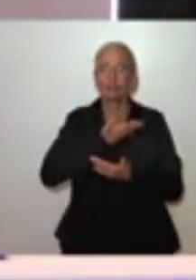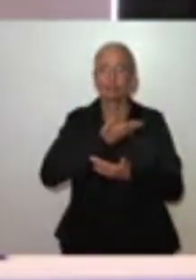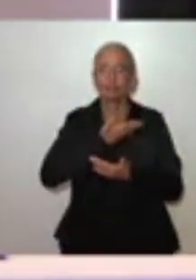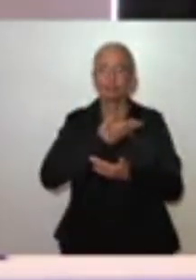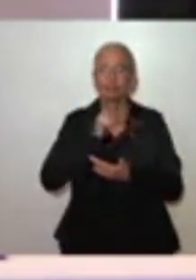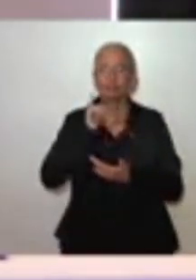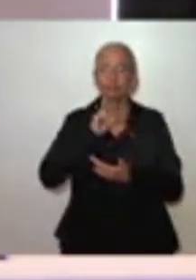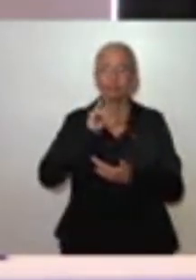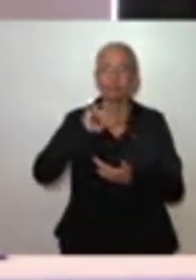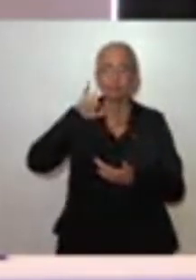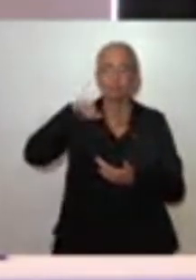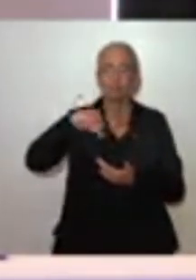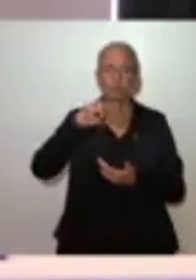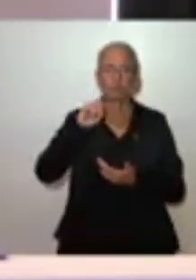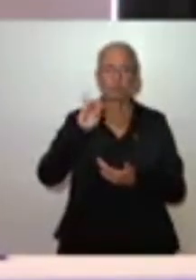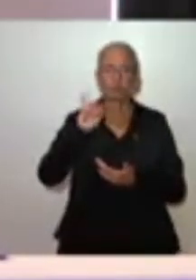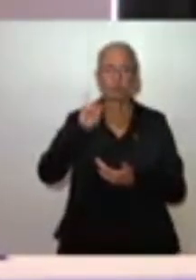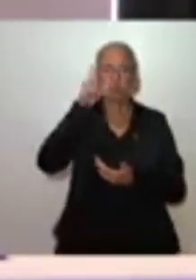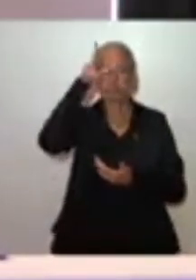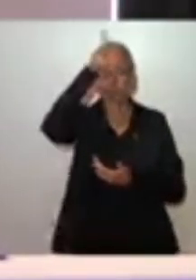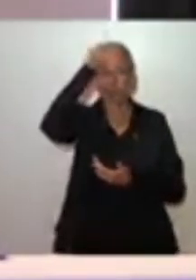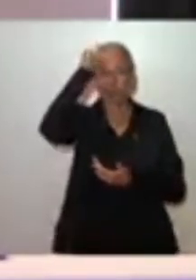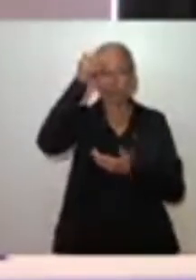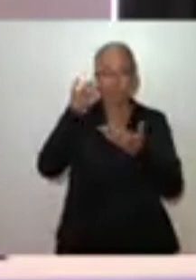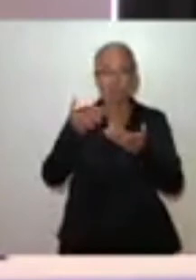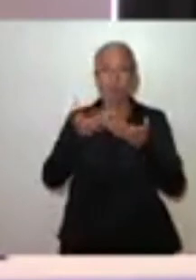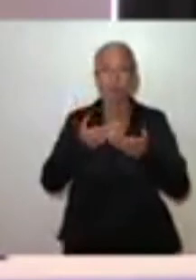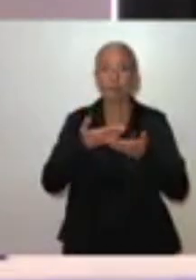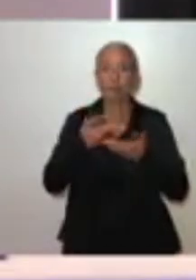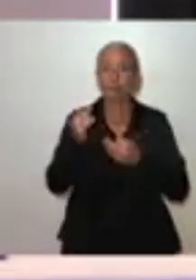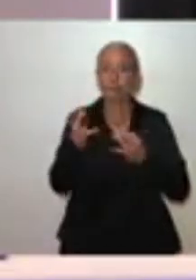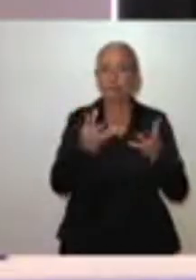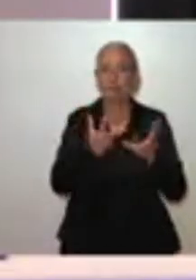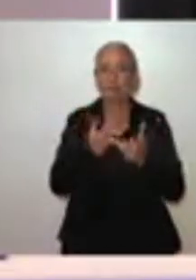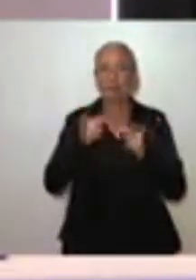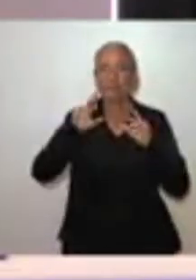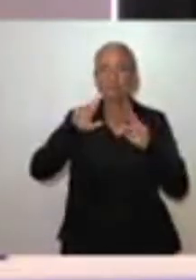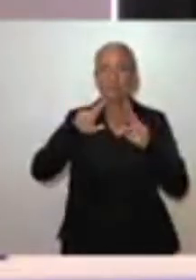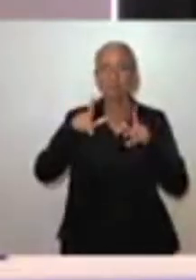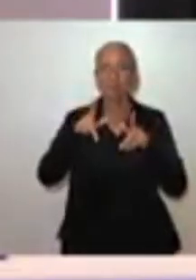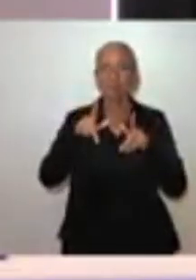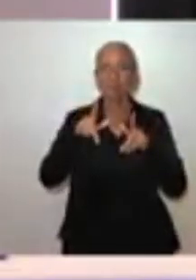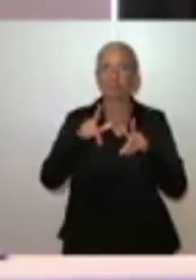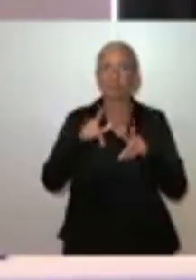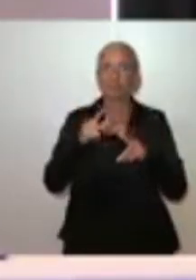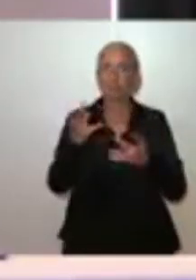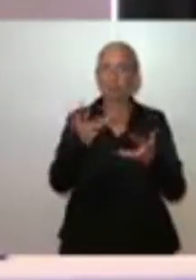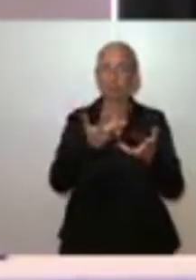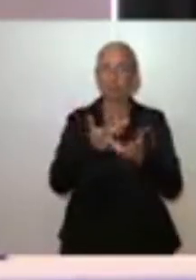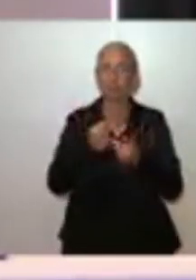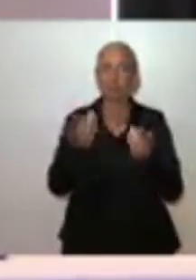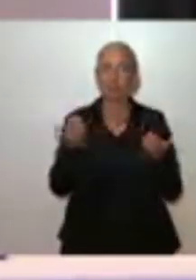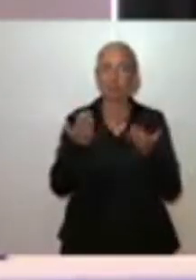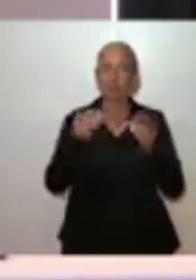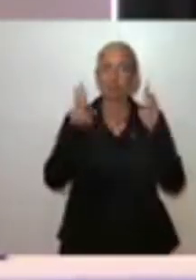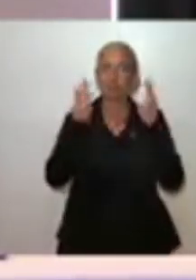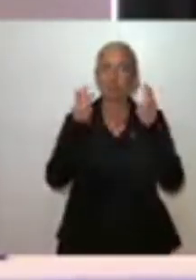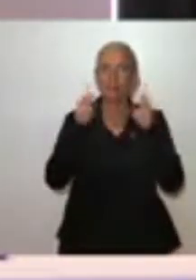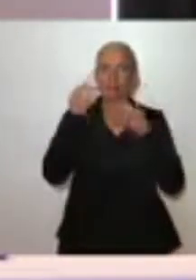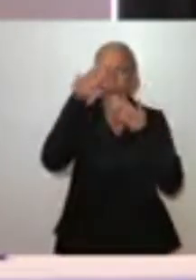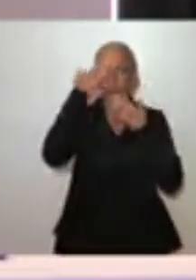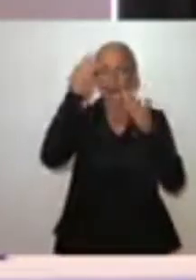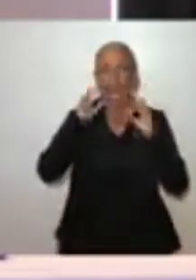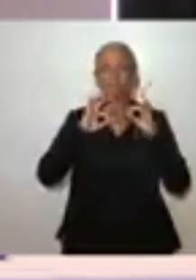o convite por ter me permitido fazer uma coisa tão extraordinariamente diferente e adorável como foi estar aqui notícia